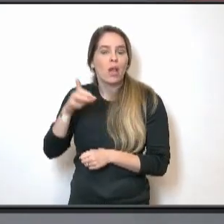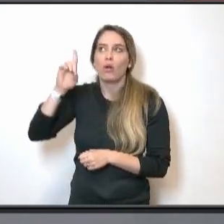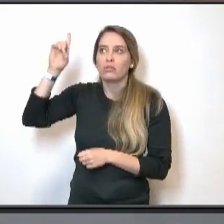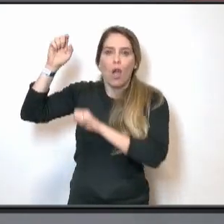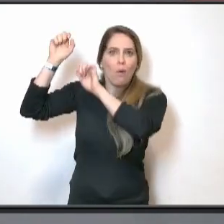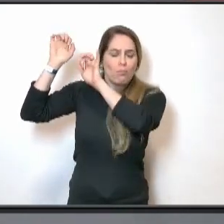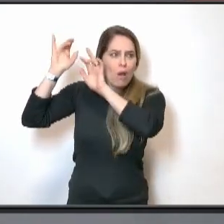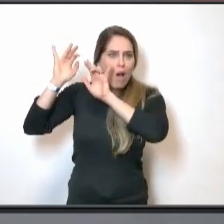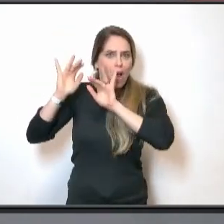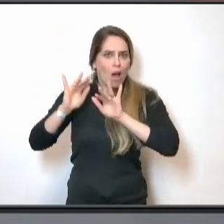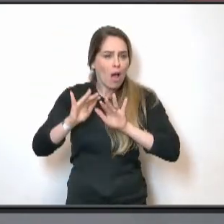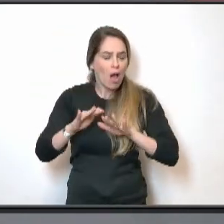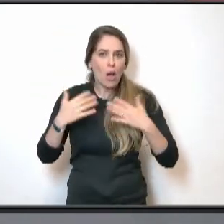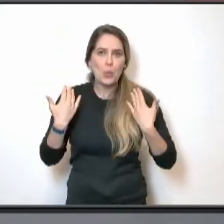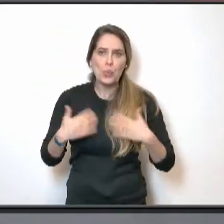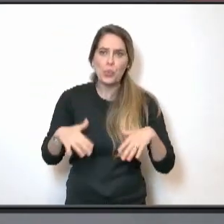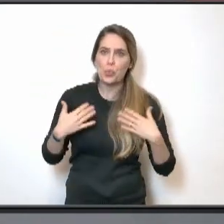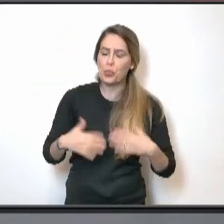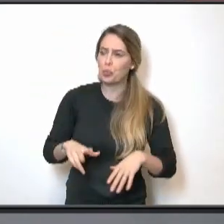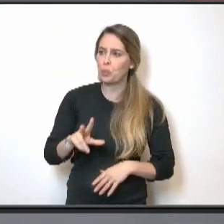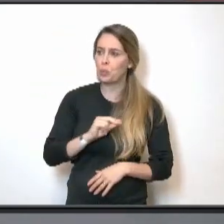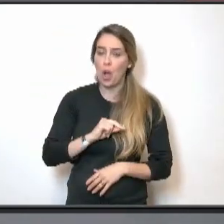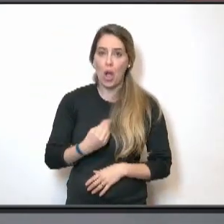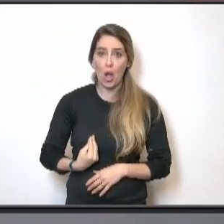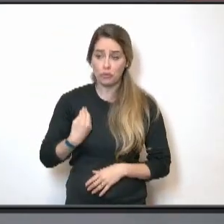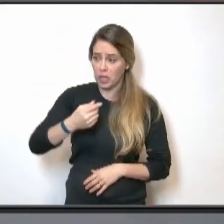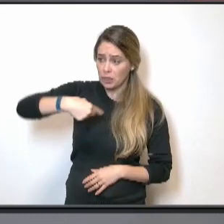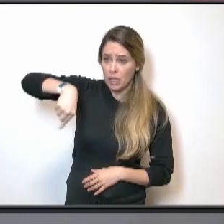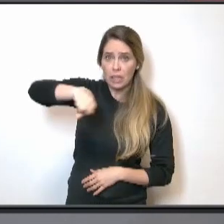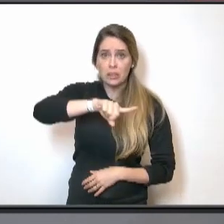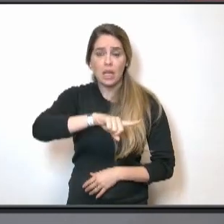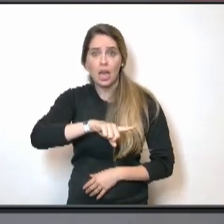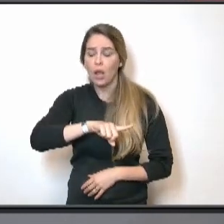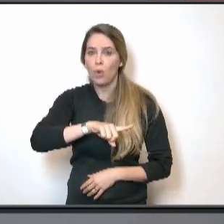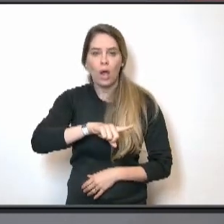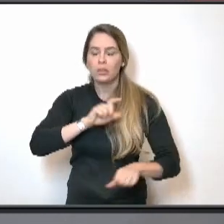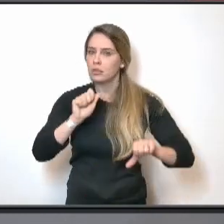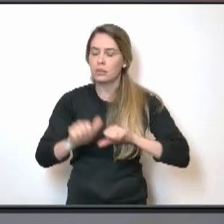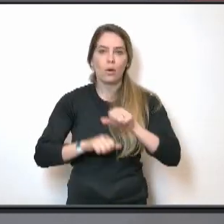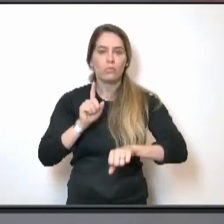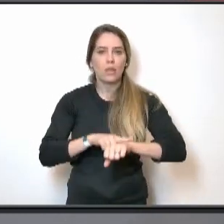tão tremendo, que a vida daquelas pessoas foi, de fato, transformada.